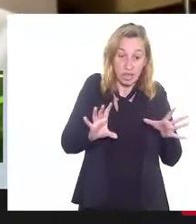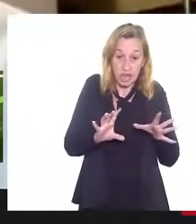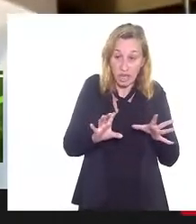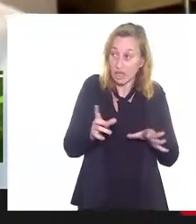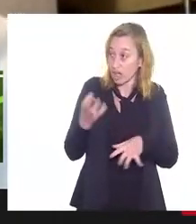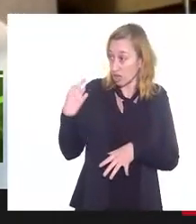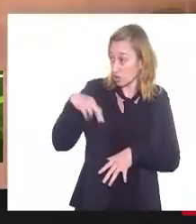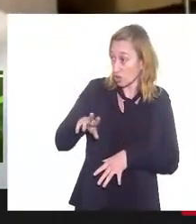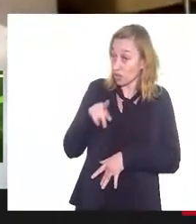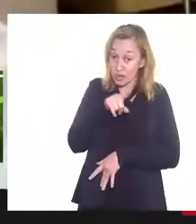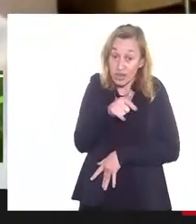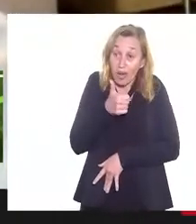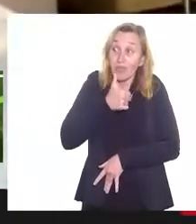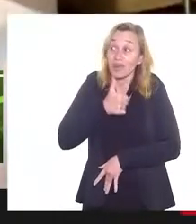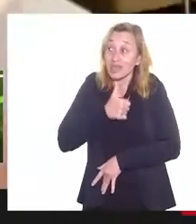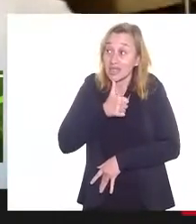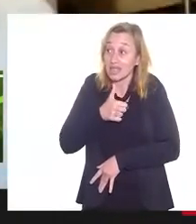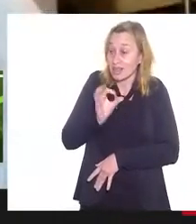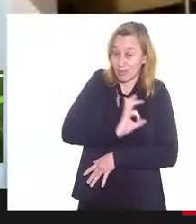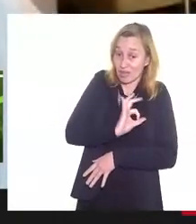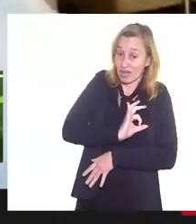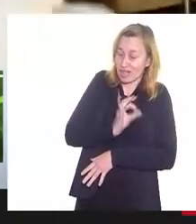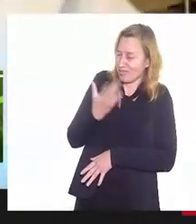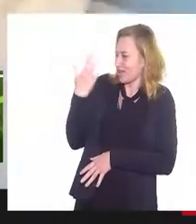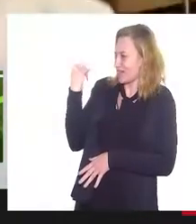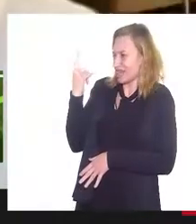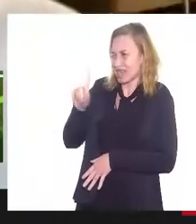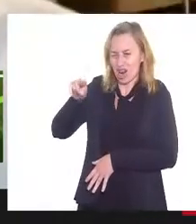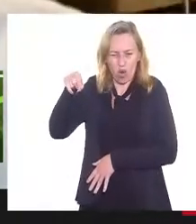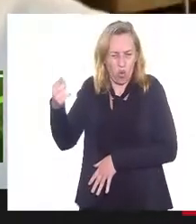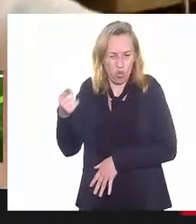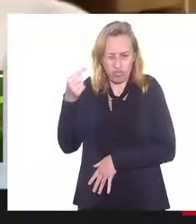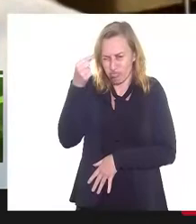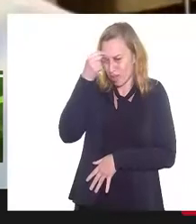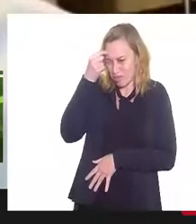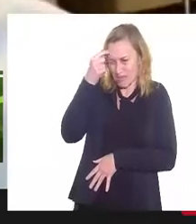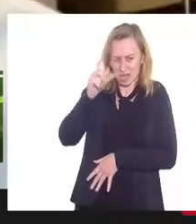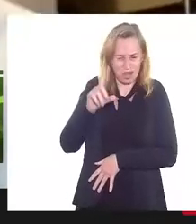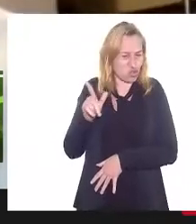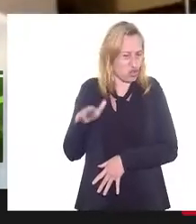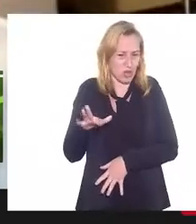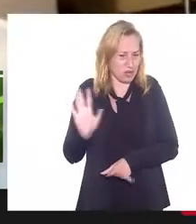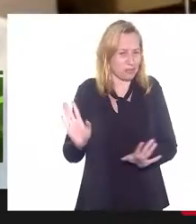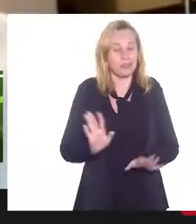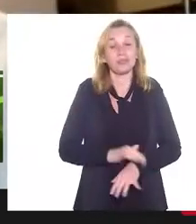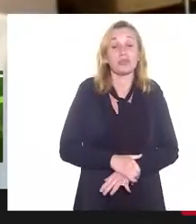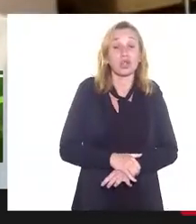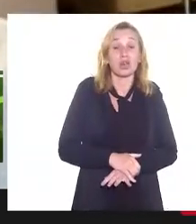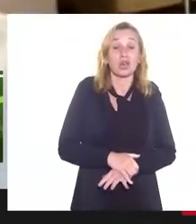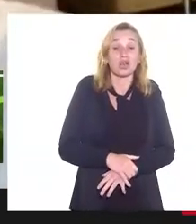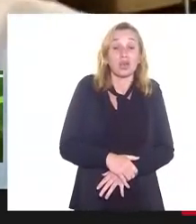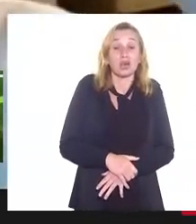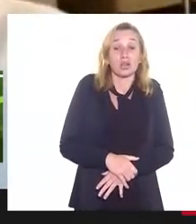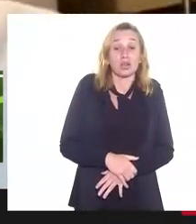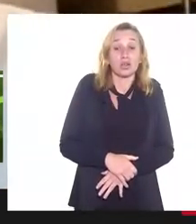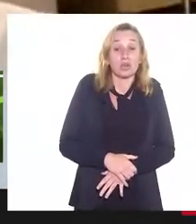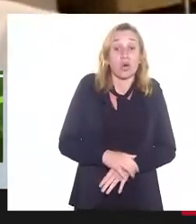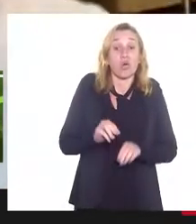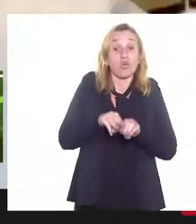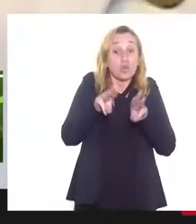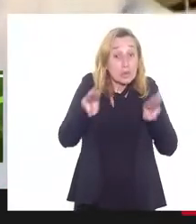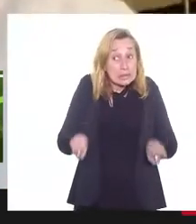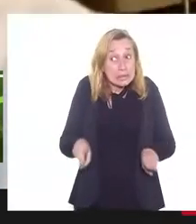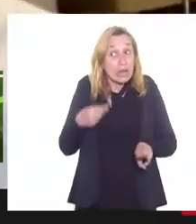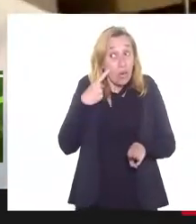e entende que a polícia daquela época era uma outra polícia, era uma outra cabeça, era tudo diferente. Tanto que se criou até um museu, olha que